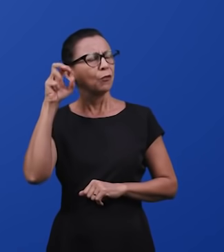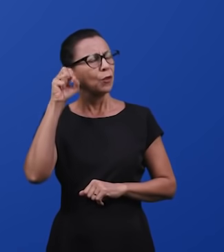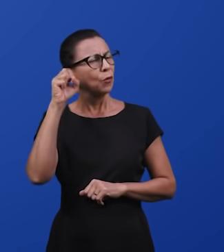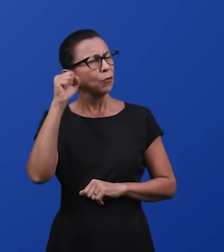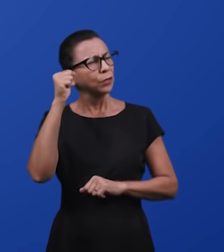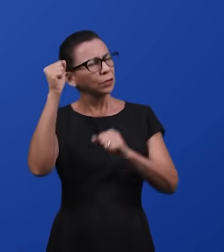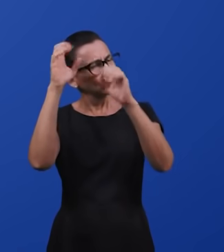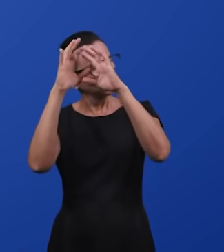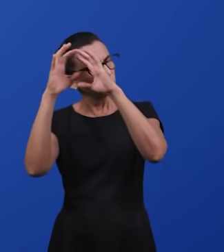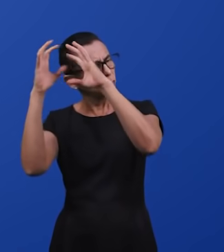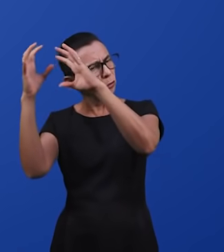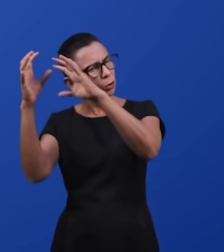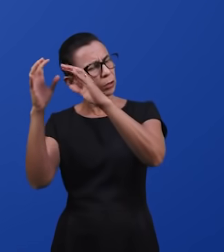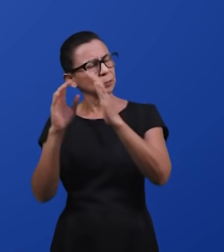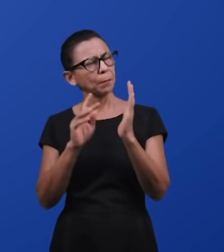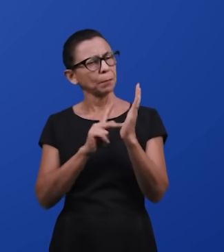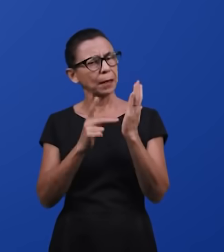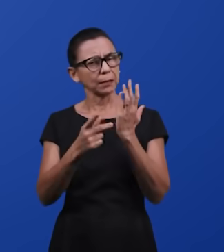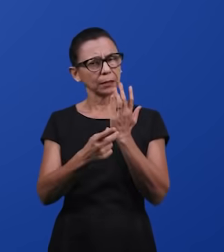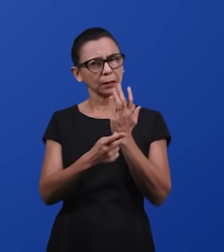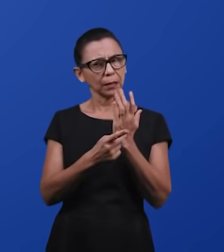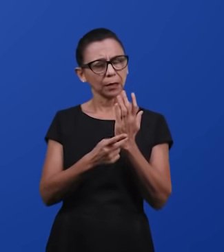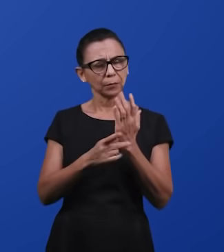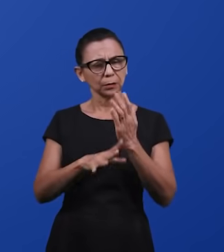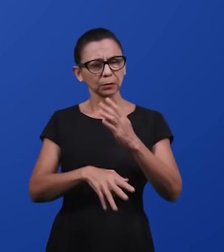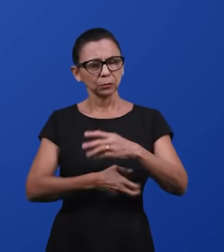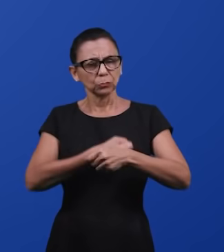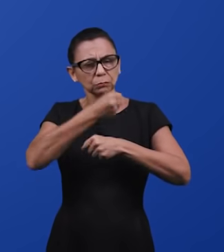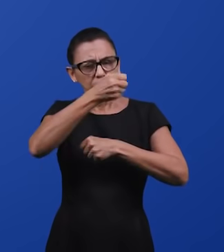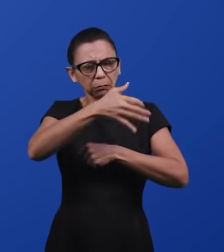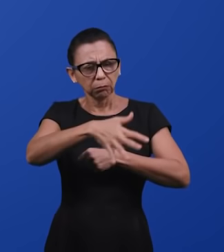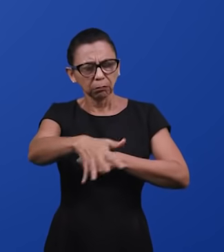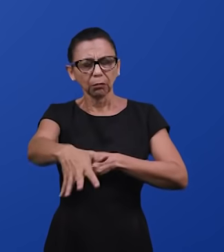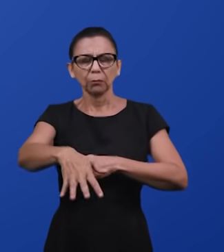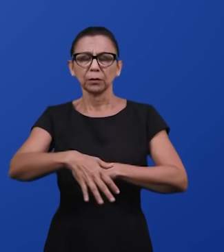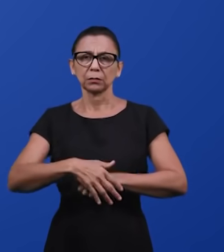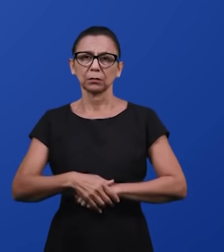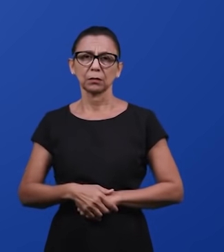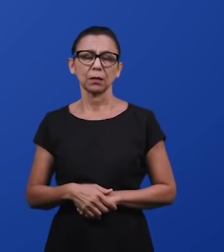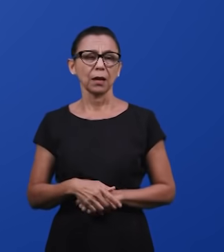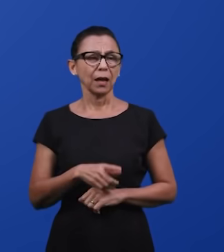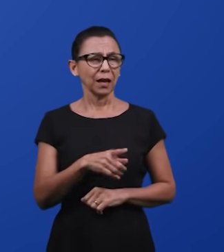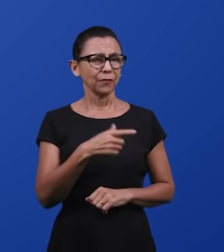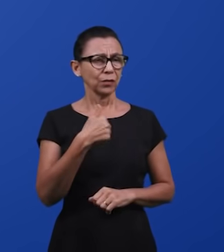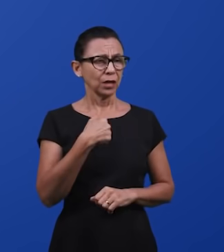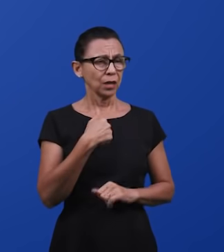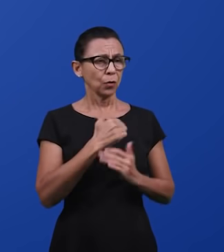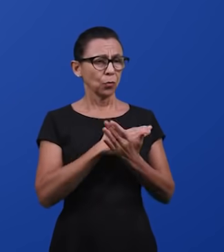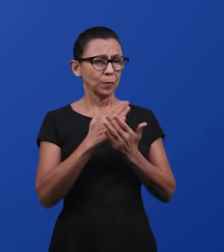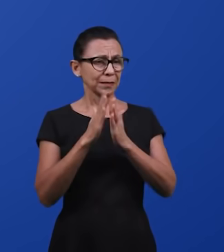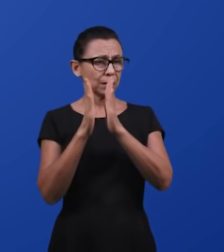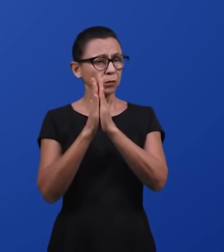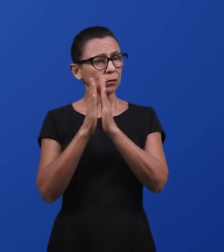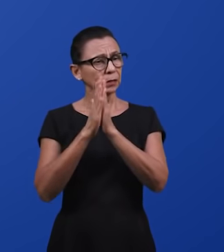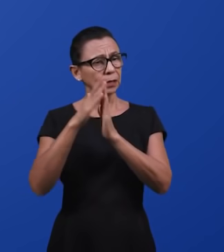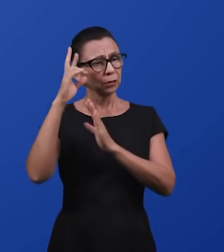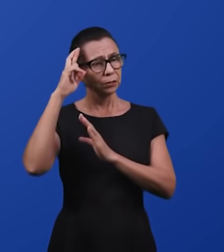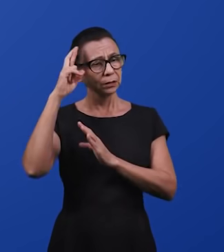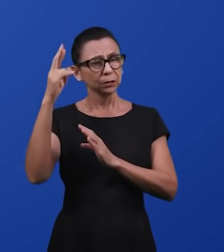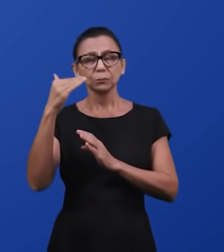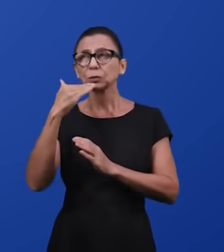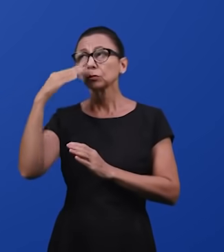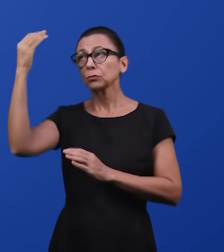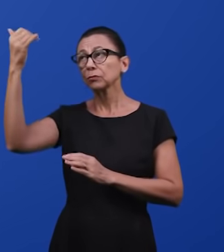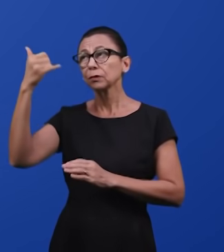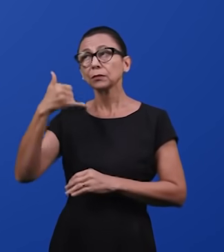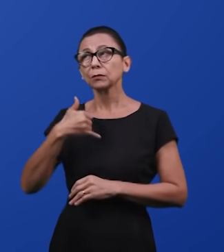do semeador. E ela disse para mim que ela começou a orar ao Senhor e pedir ao Senhor, Senhor,